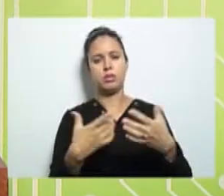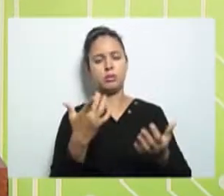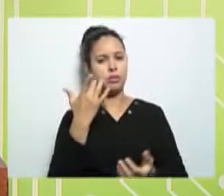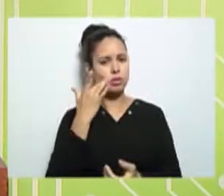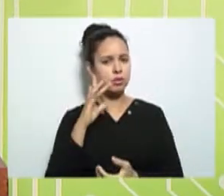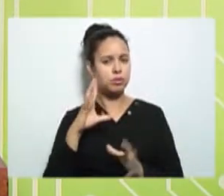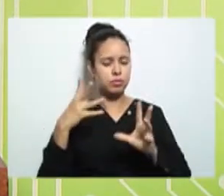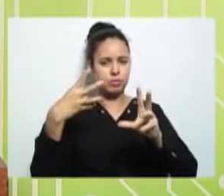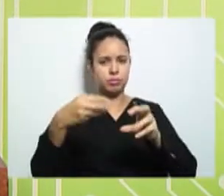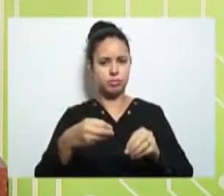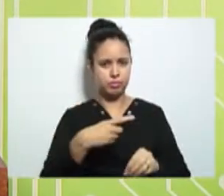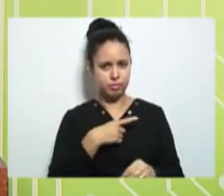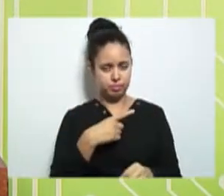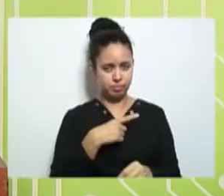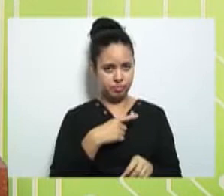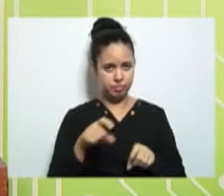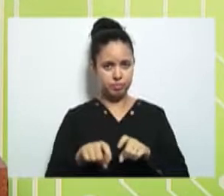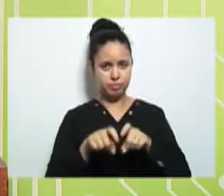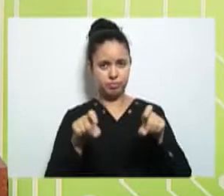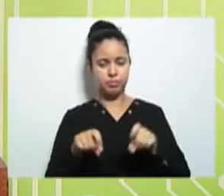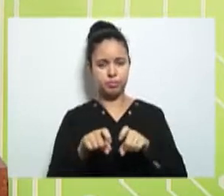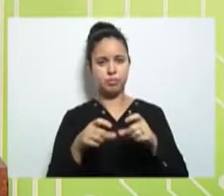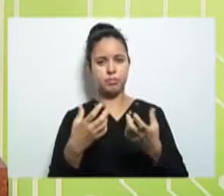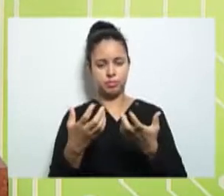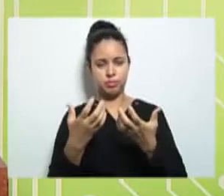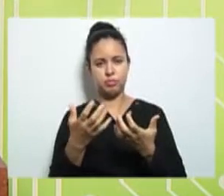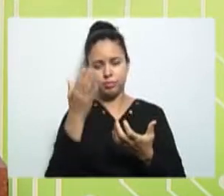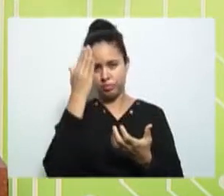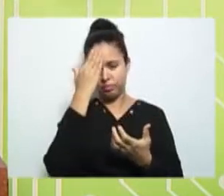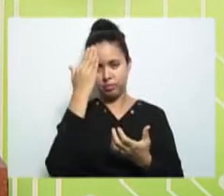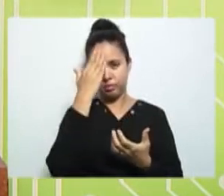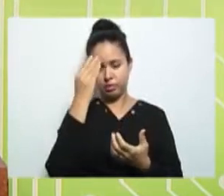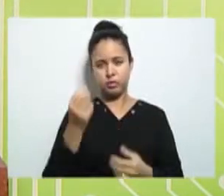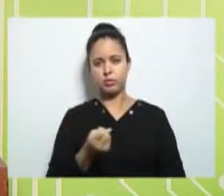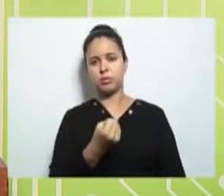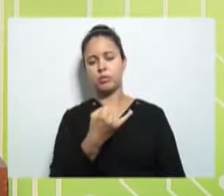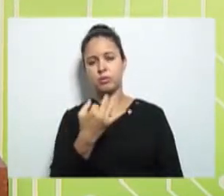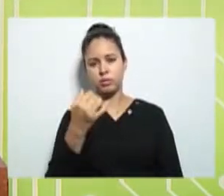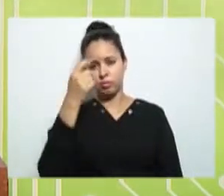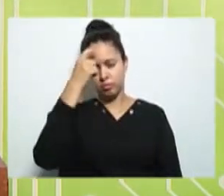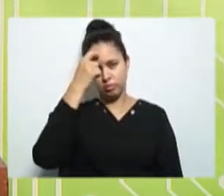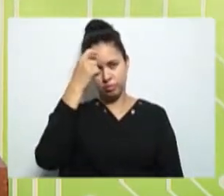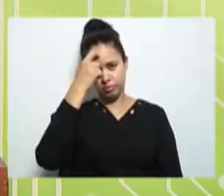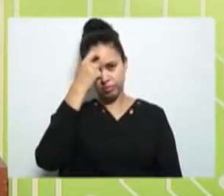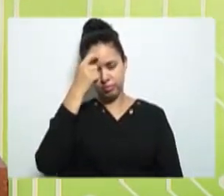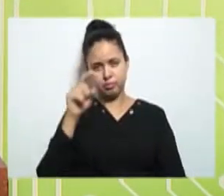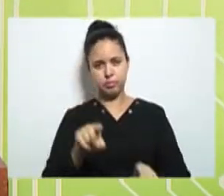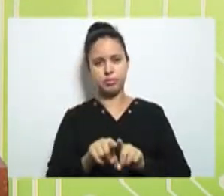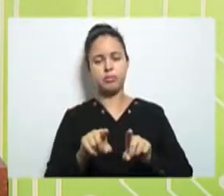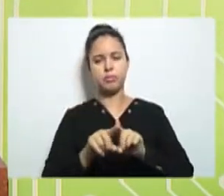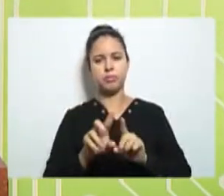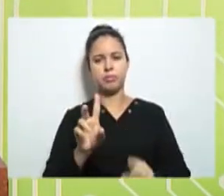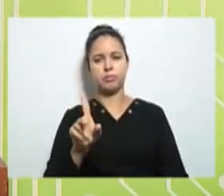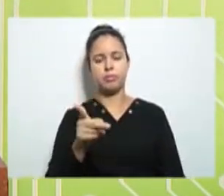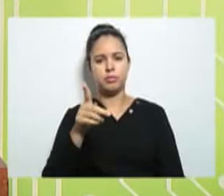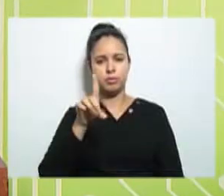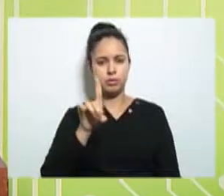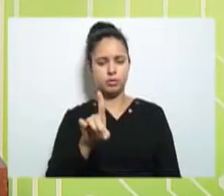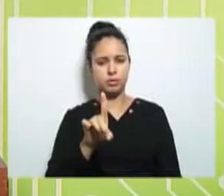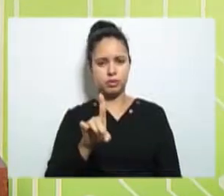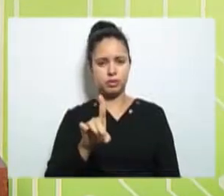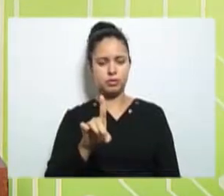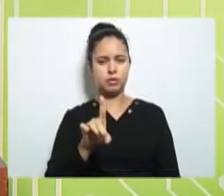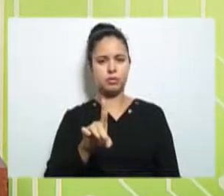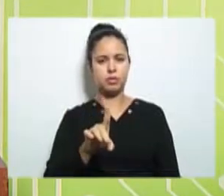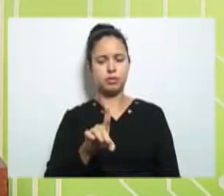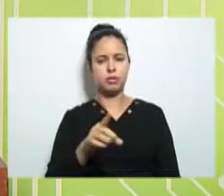computador. Você quer saber a configuração do seu computador, quanto de memória que ele tem, quanto de HD que ele tem, que a gente falou aqui, ó.